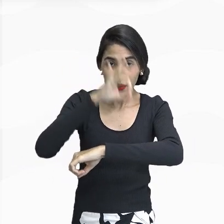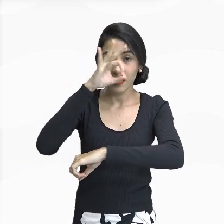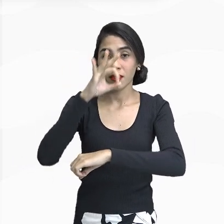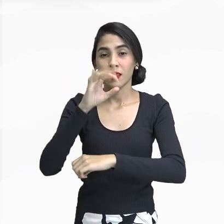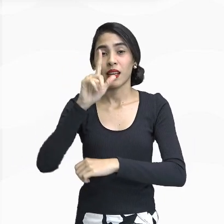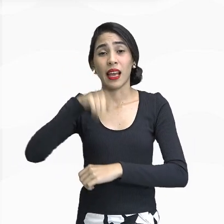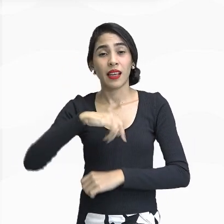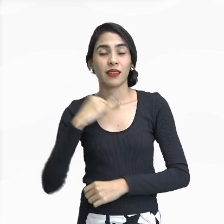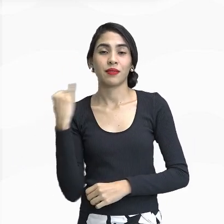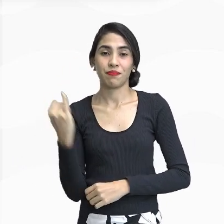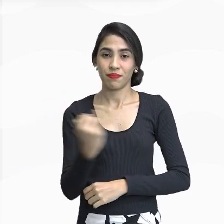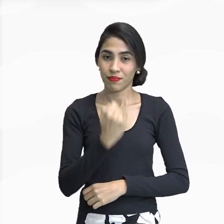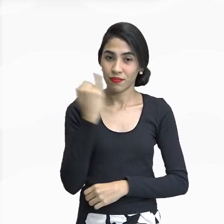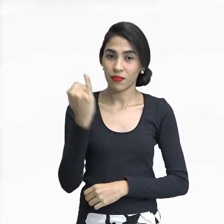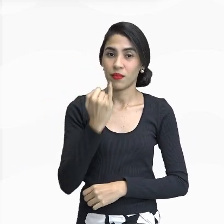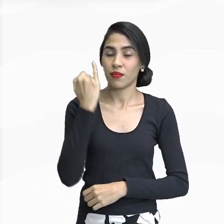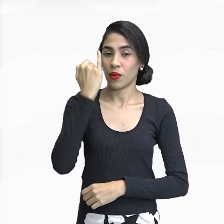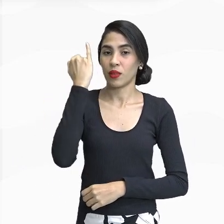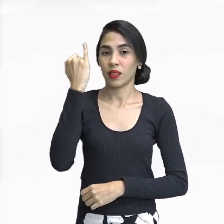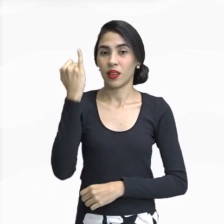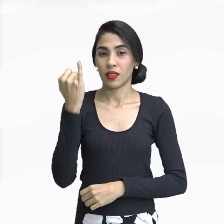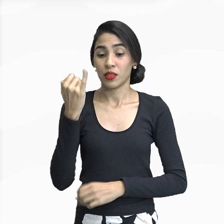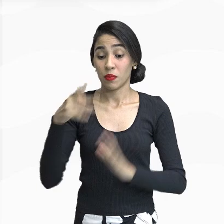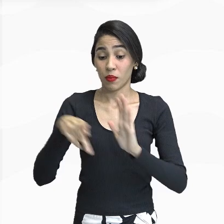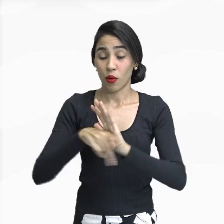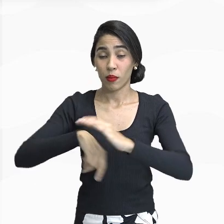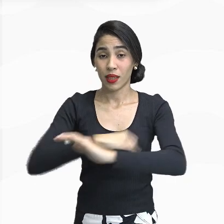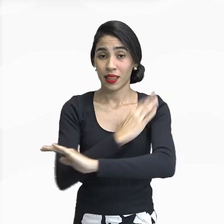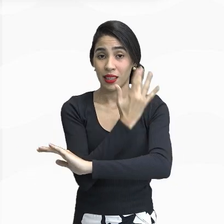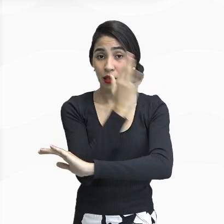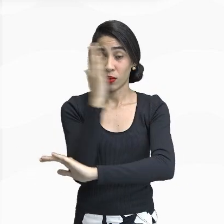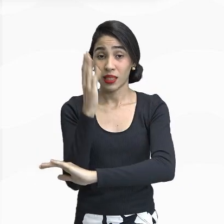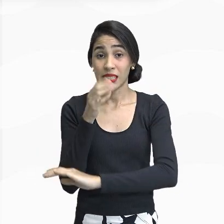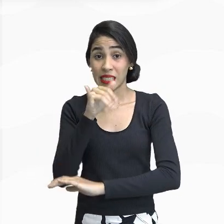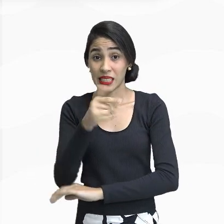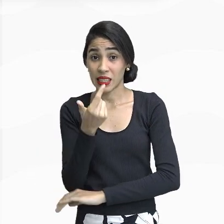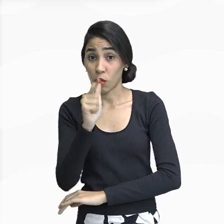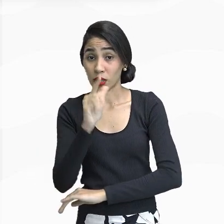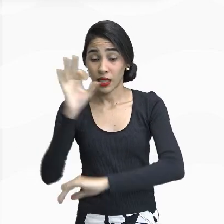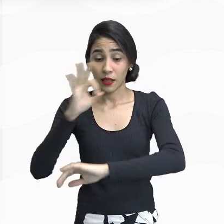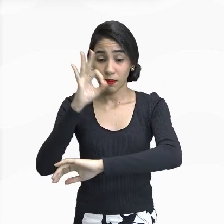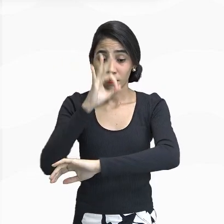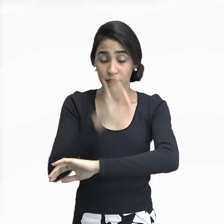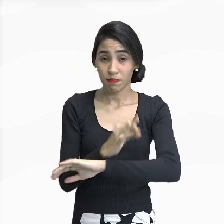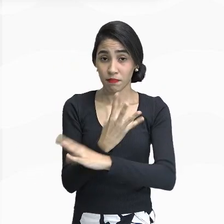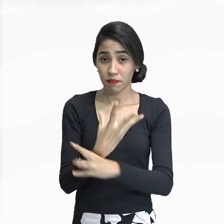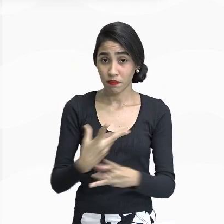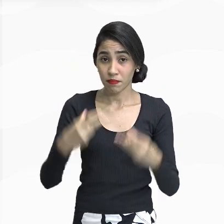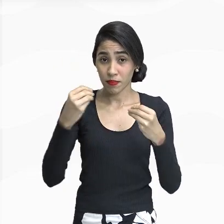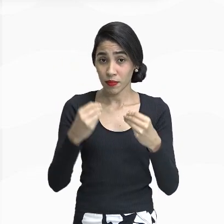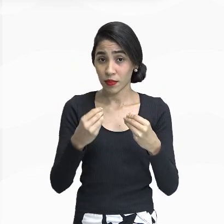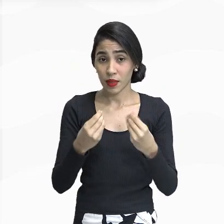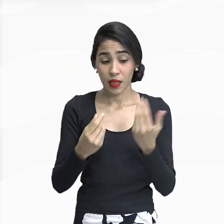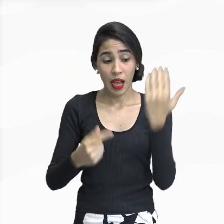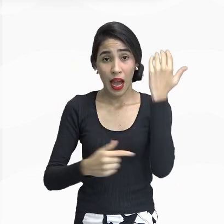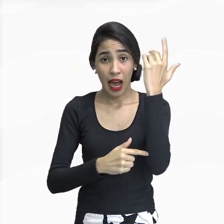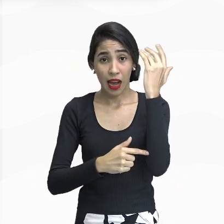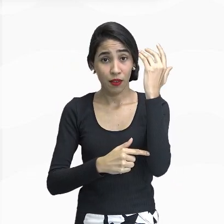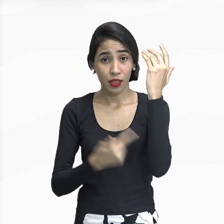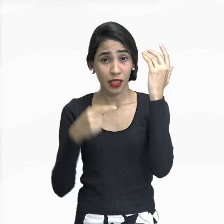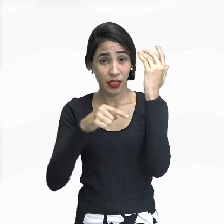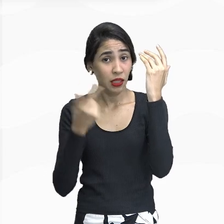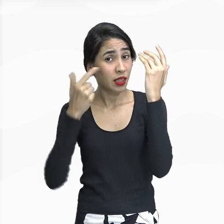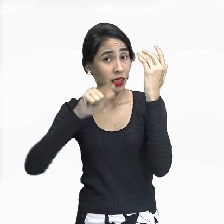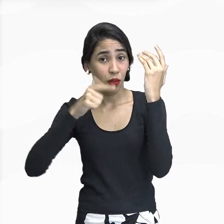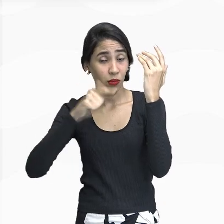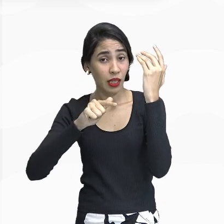são importantíssimos para a natureza. Sem eles, as árvores não se reproduzem. É isso mesmo, professora?